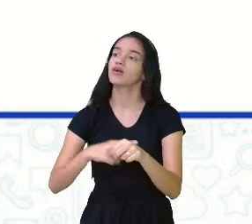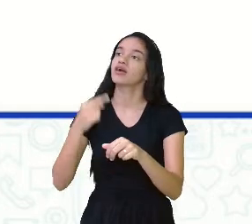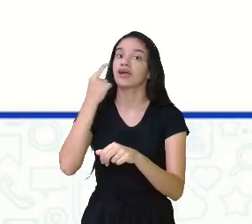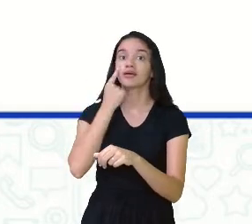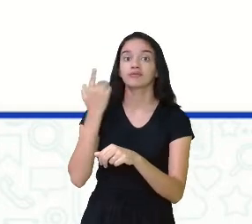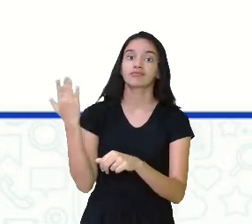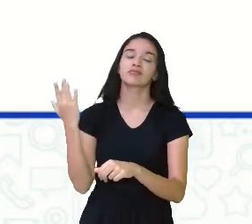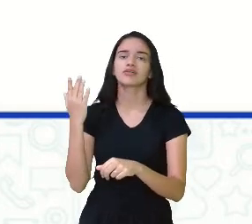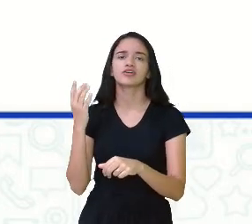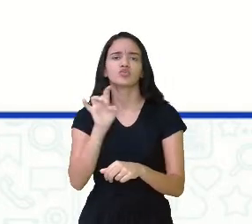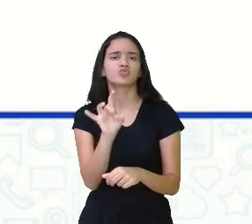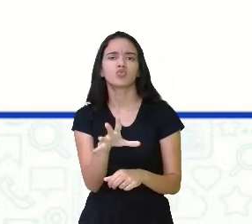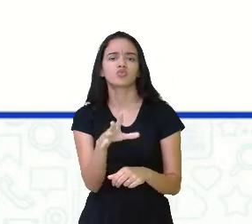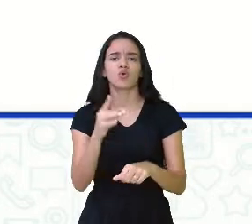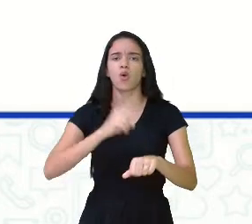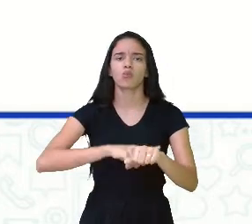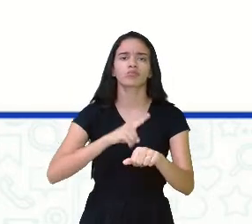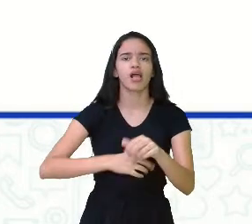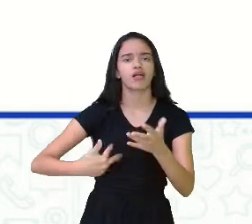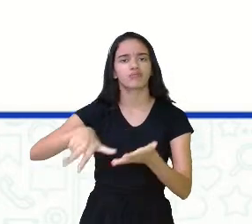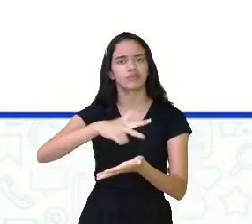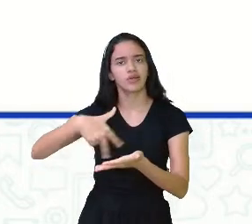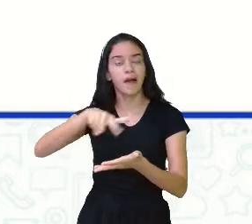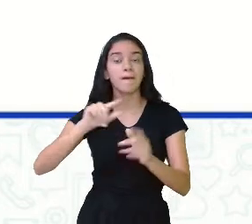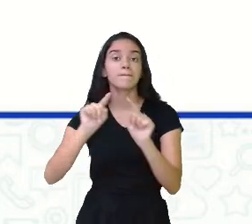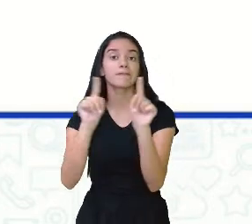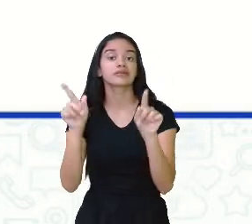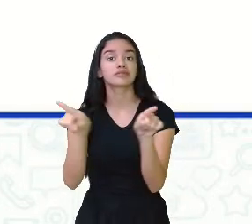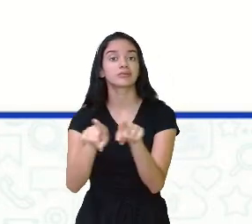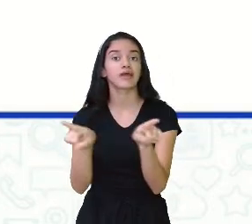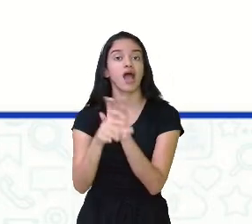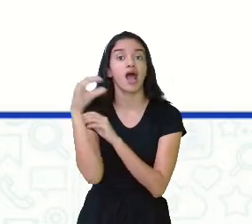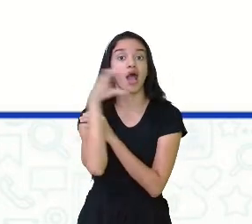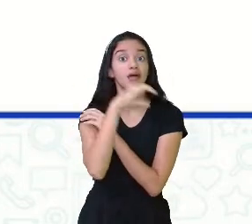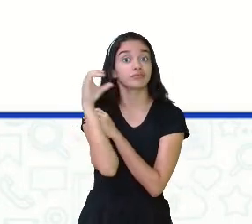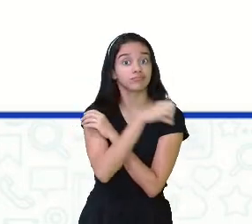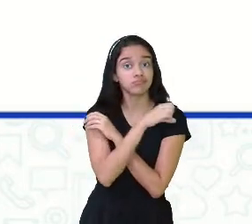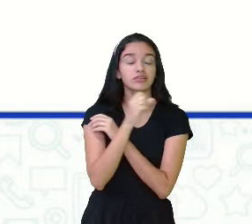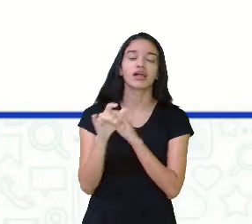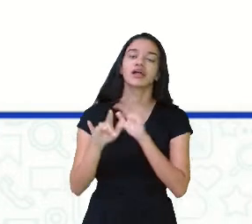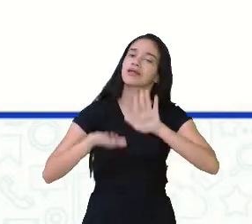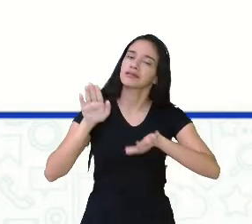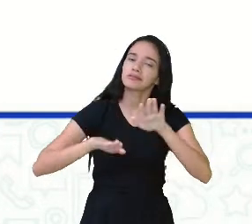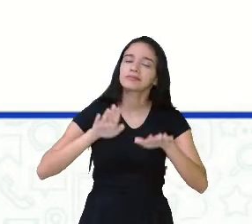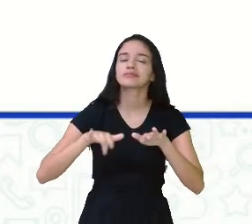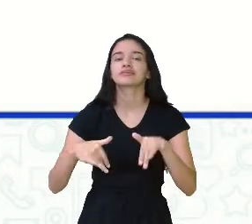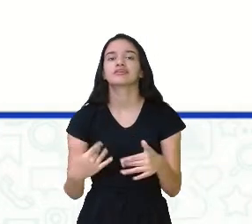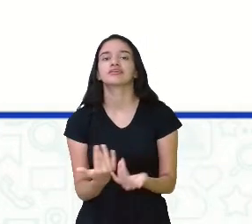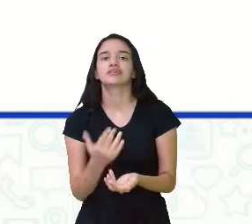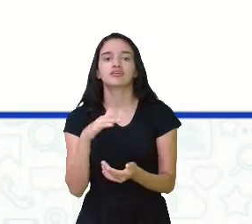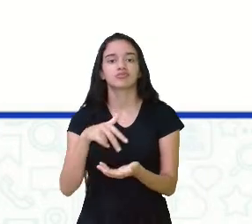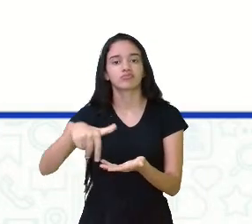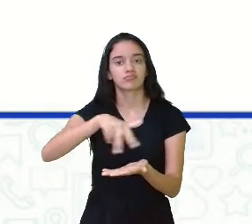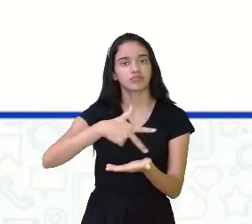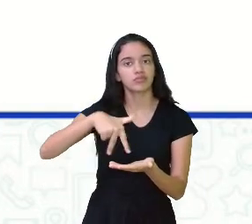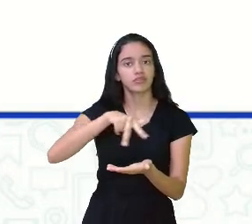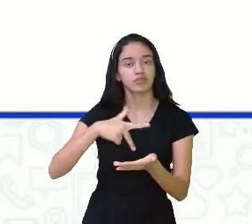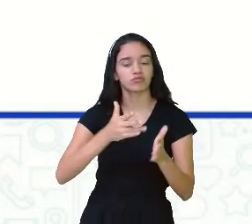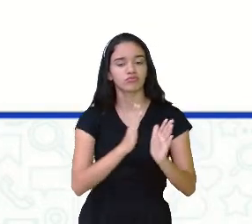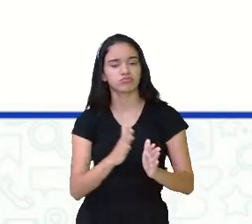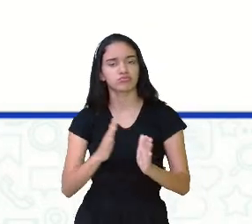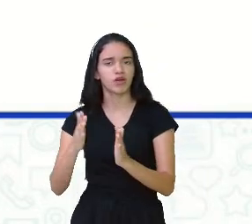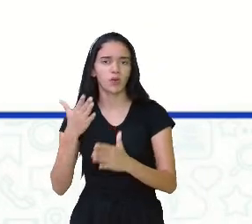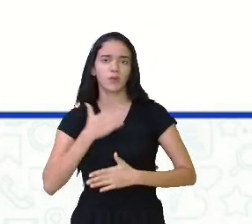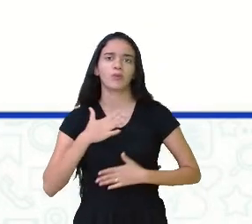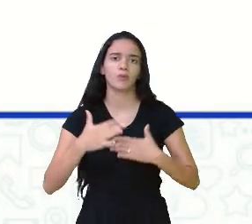que determina não apenas a duração de uma dança, mas também a velocidade na execução de seus passos. O corpo precisa